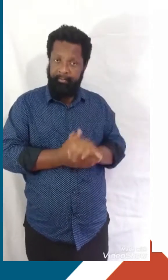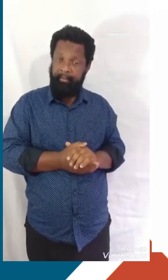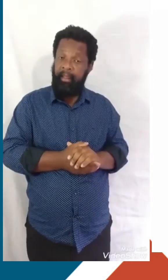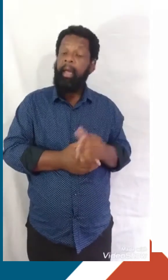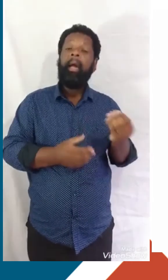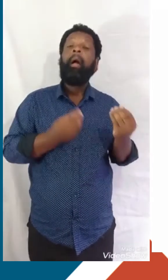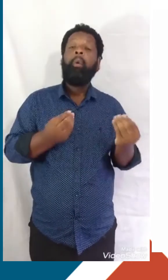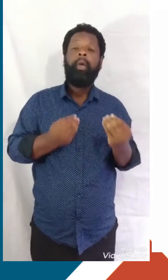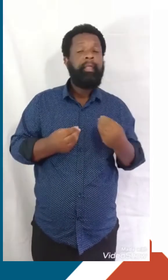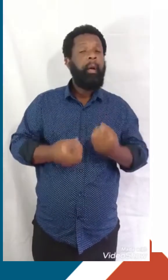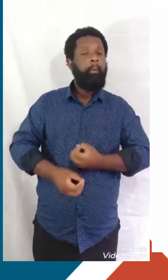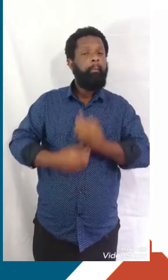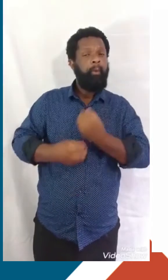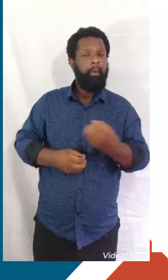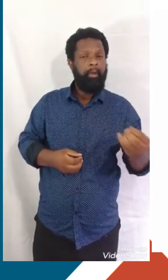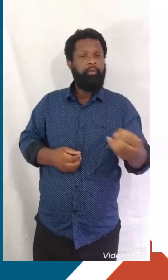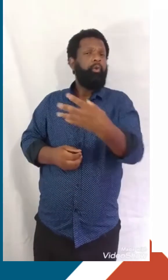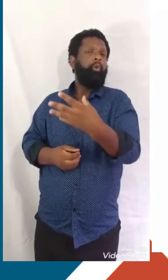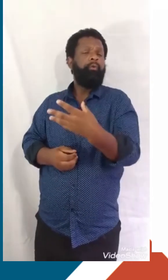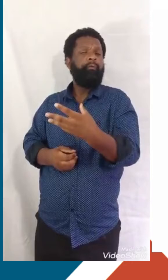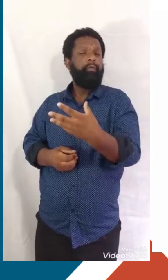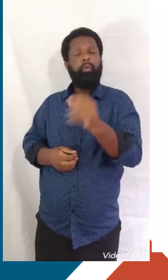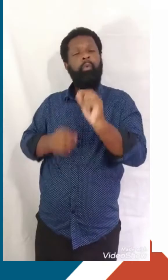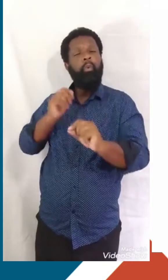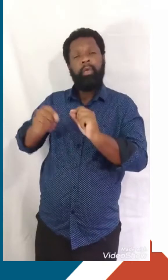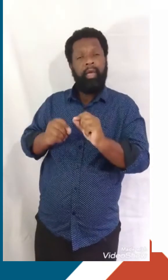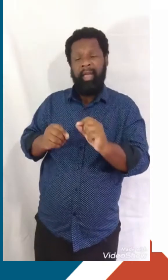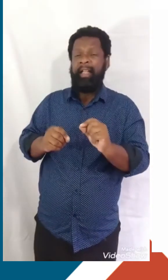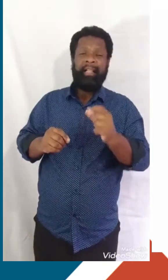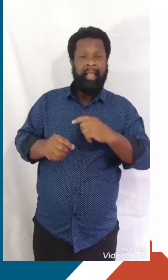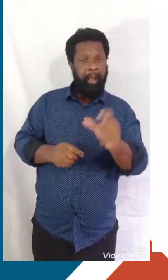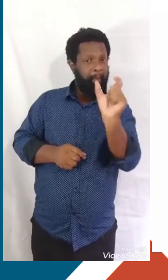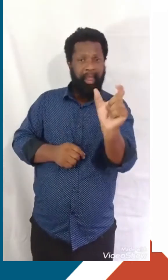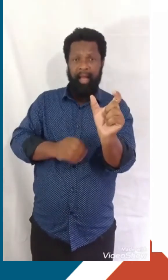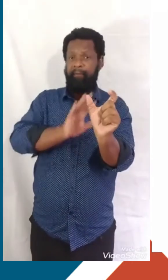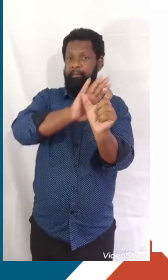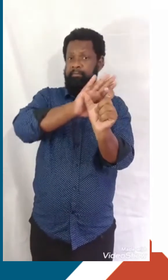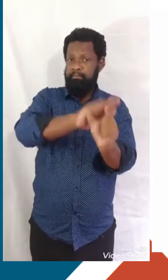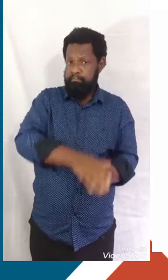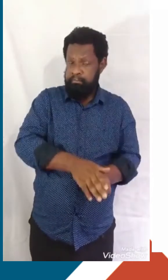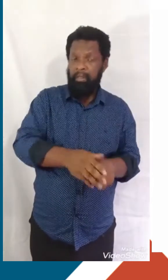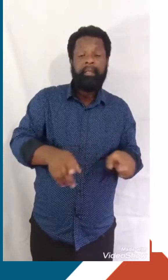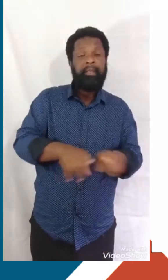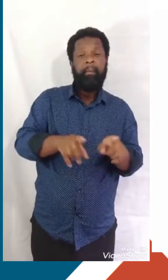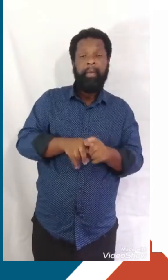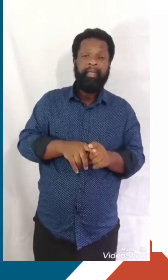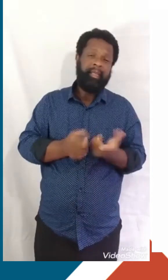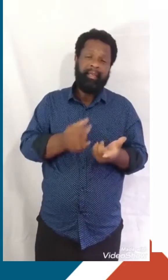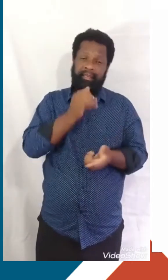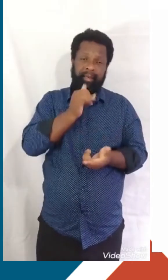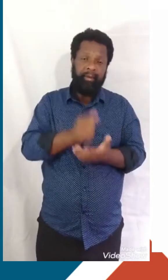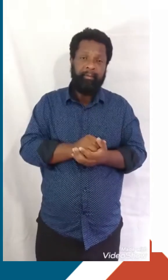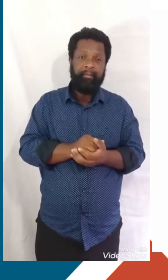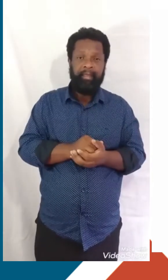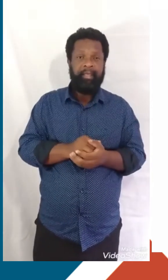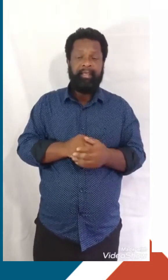nova concepção de poema marcada pela possibilidade de ausência das palavras e exploração de signos gráficos, como